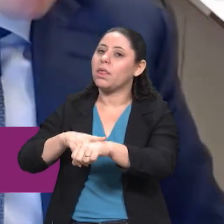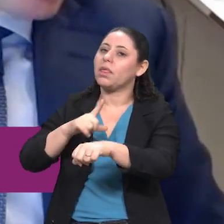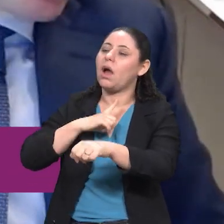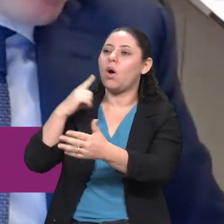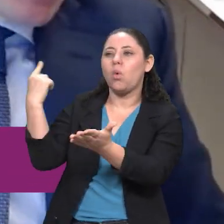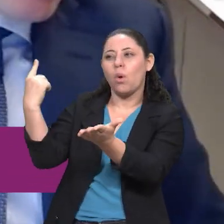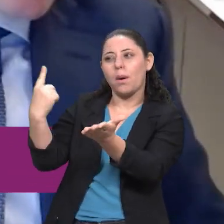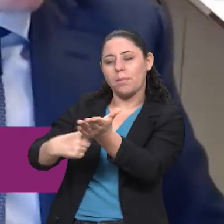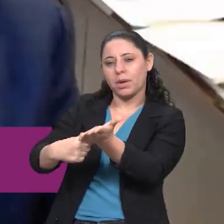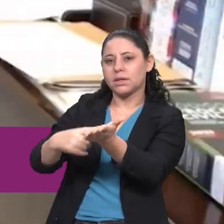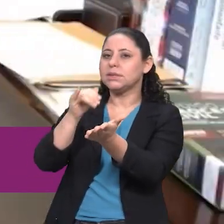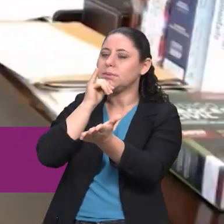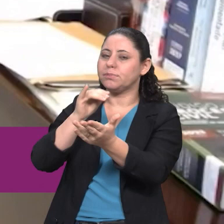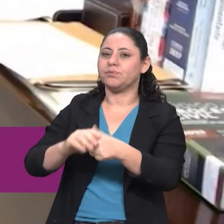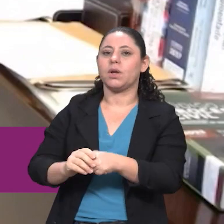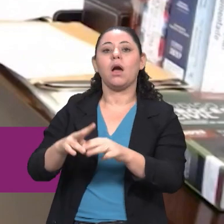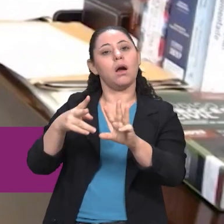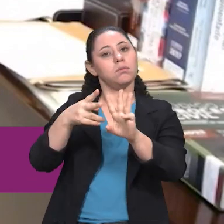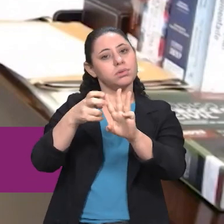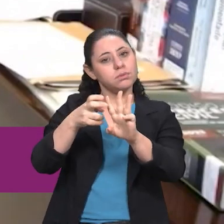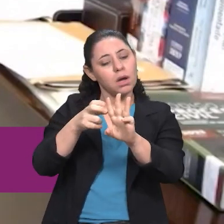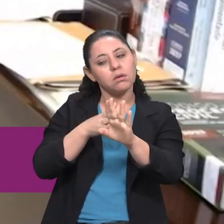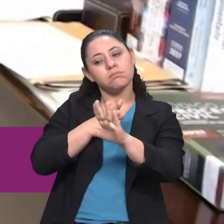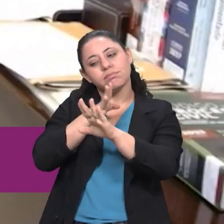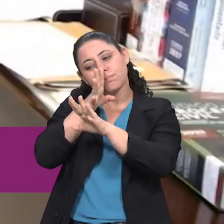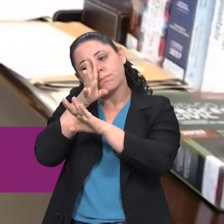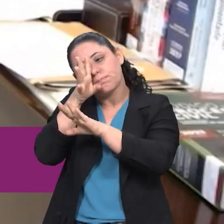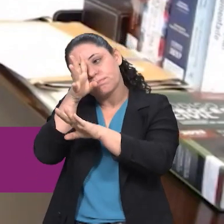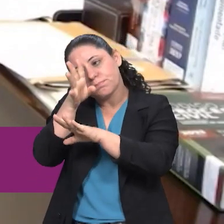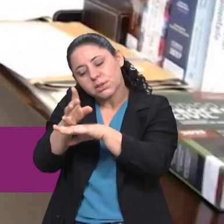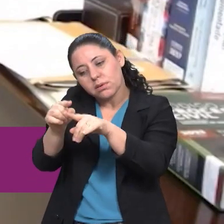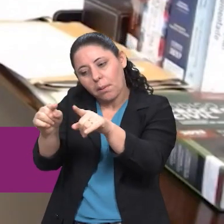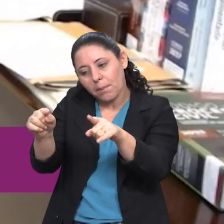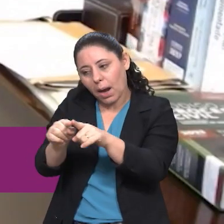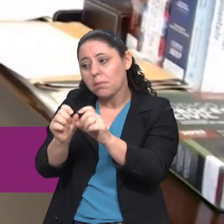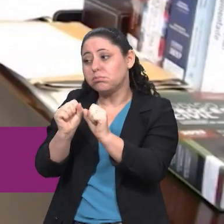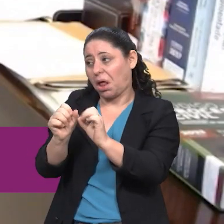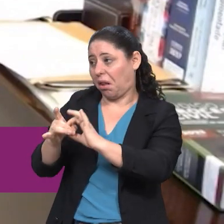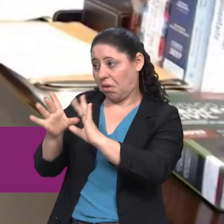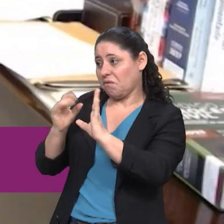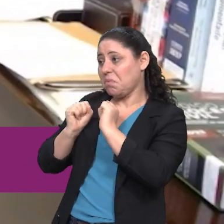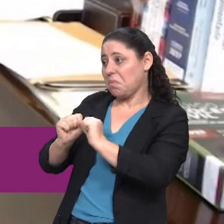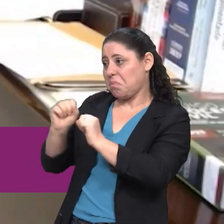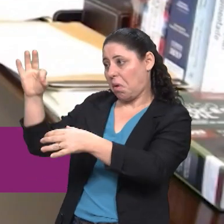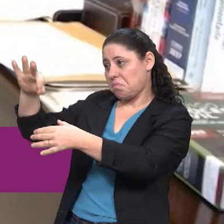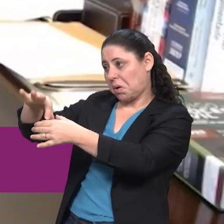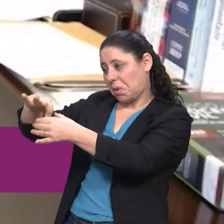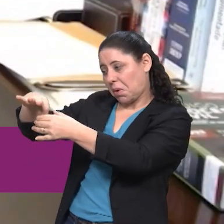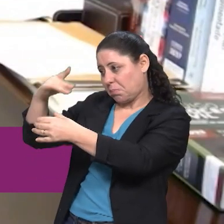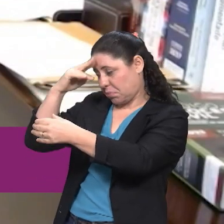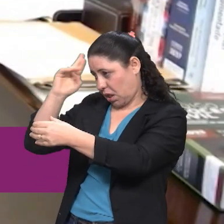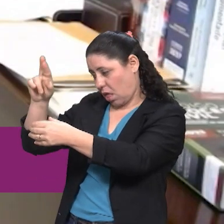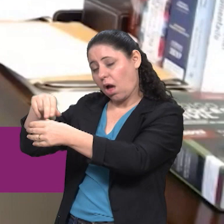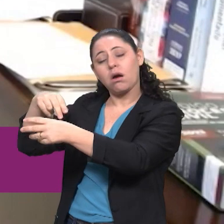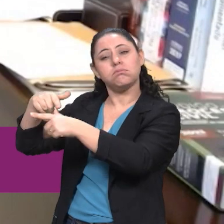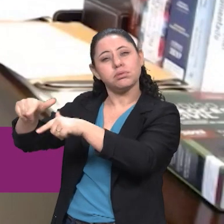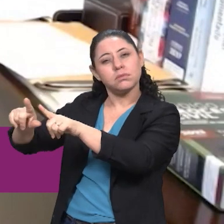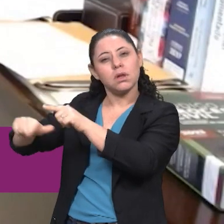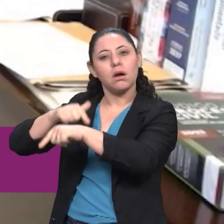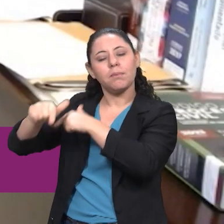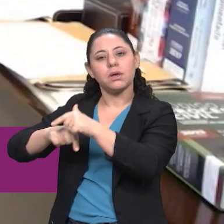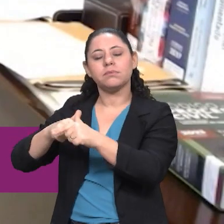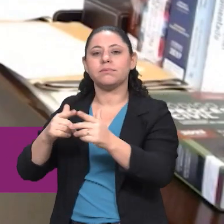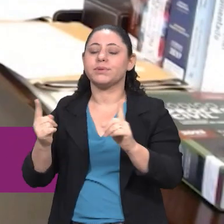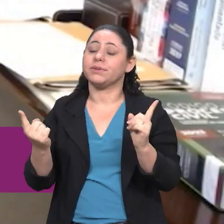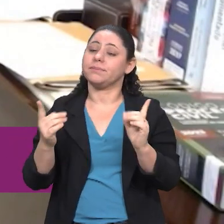tenham invadido uma parte da propriedade, permitem que a outra área seja explorada pelo produtor. Mas, a princípio, uma vez que a